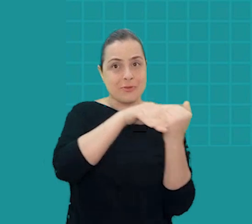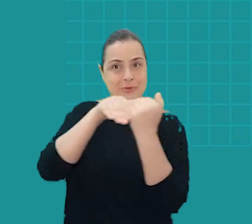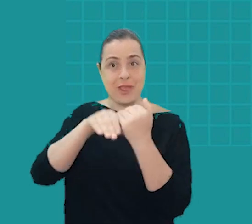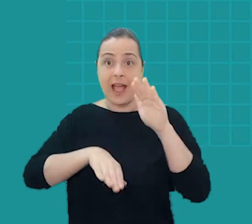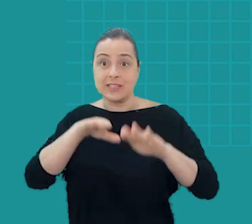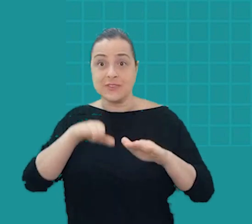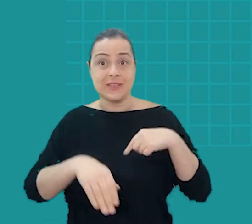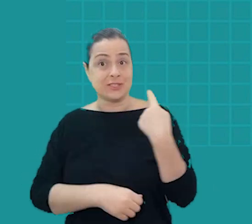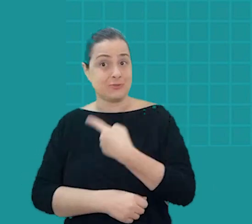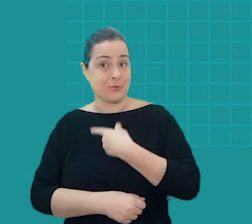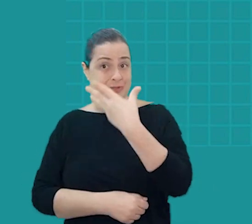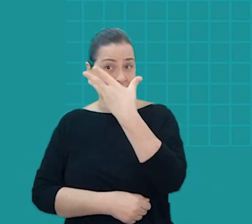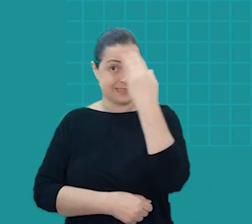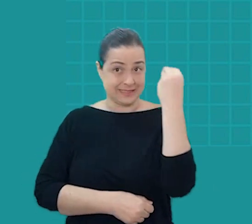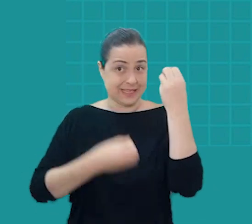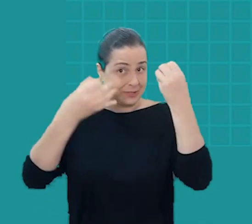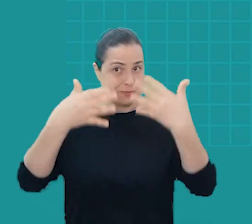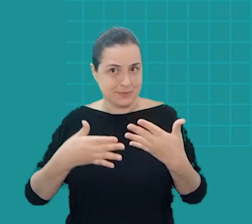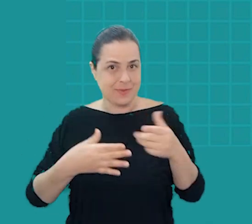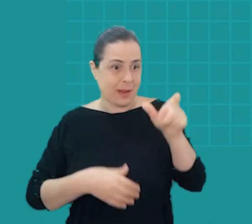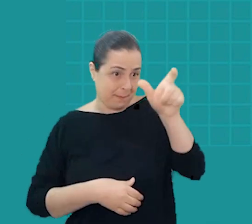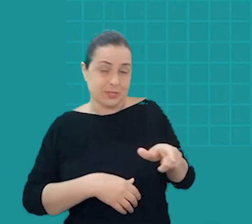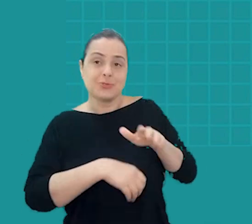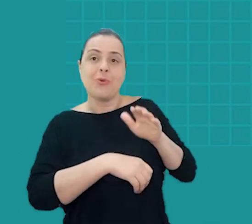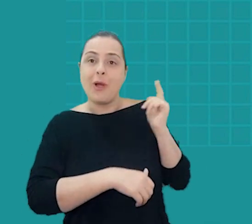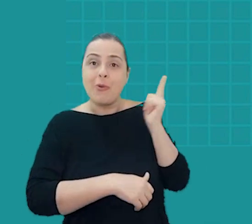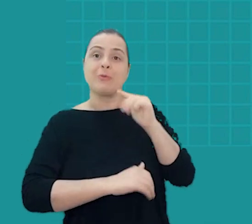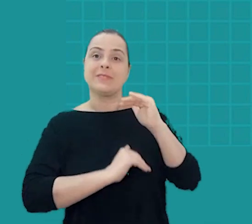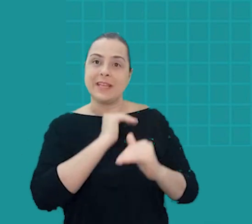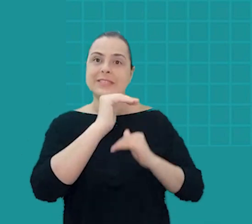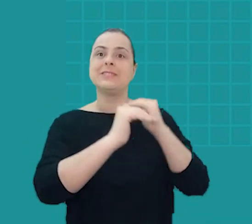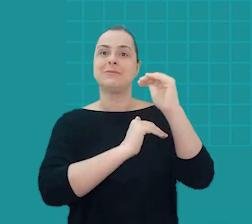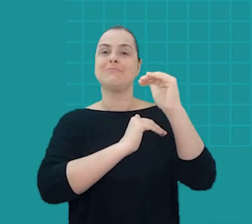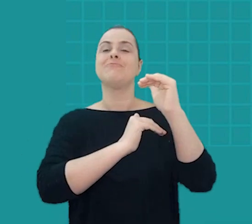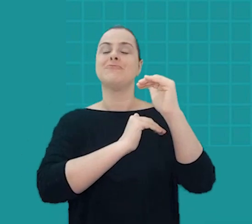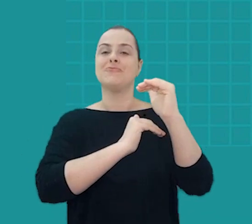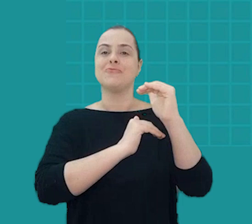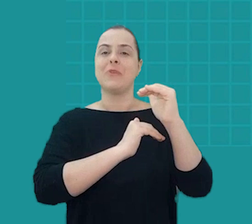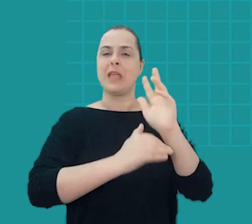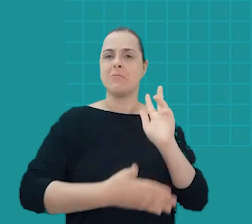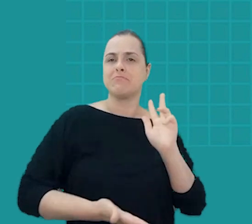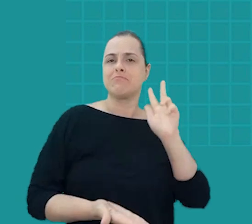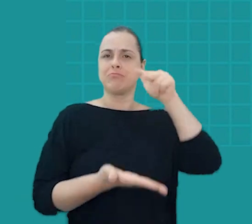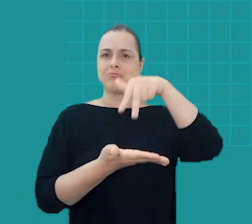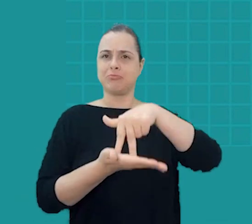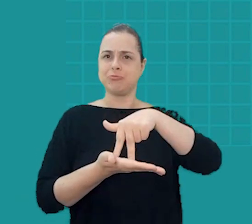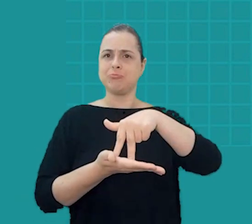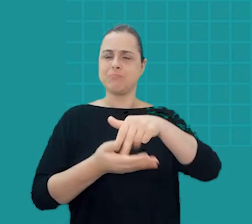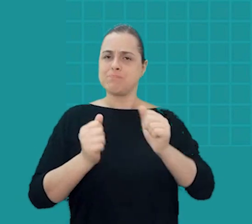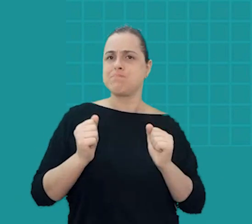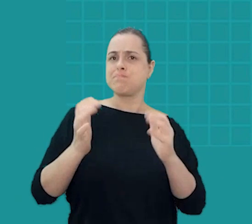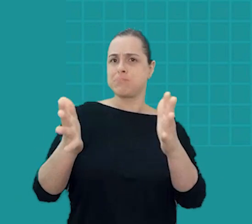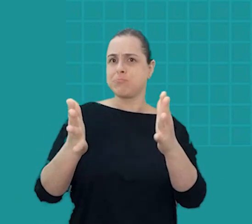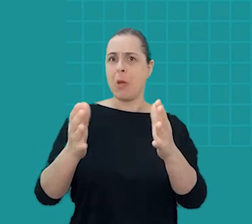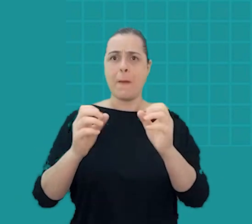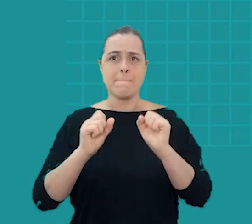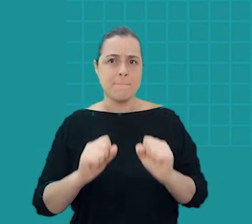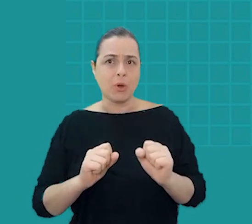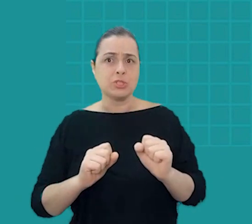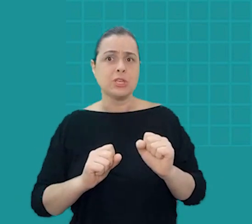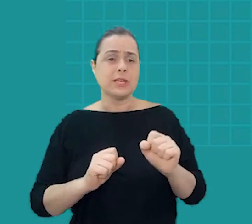muito. Ela se desenvolve, tem poder de voz, então não adianta só incluir, se você não